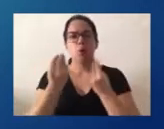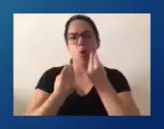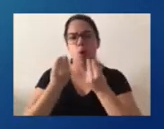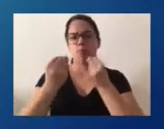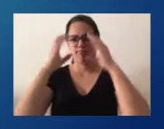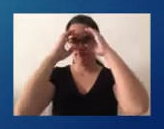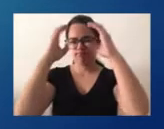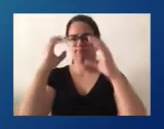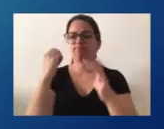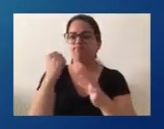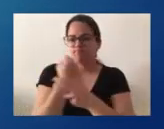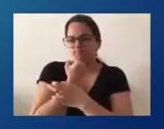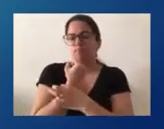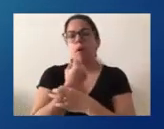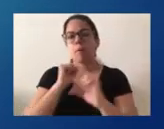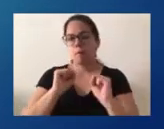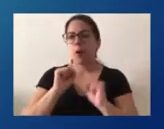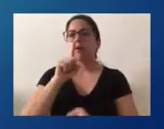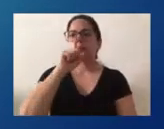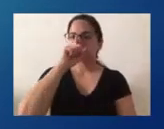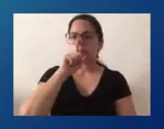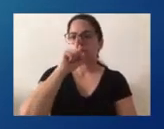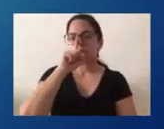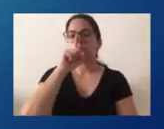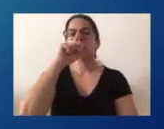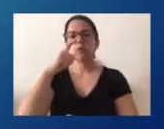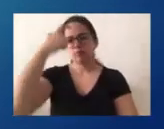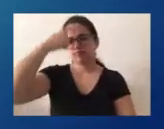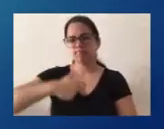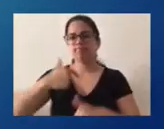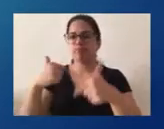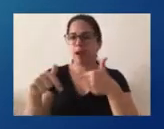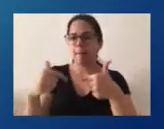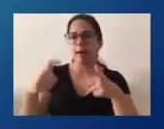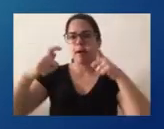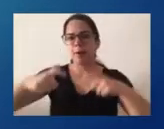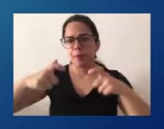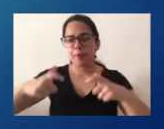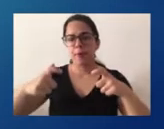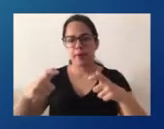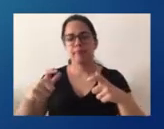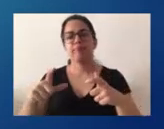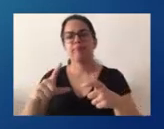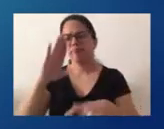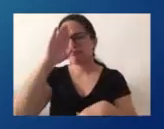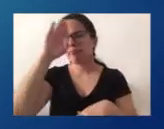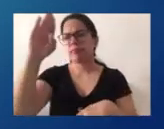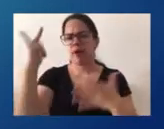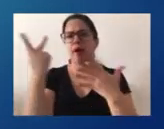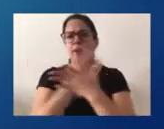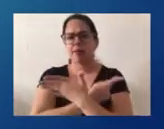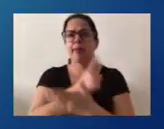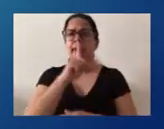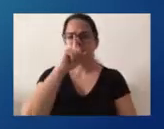parâmetros corretos, ou seja, não estão seguindo as normas, seguindo a legislação, e podem representar, dessa forma, uma série de perigos